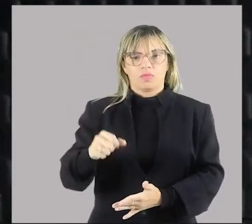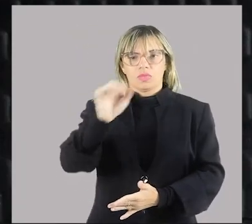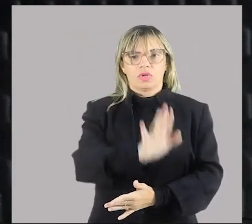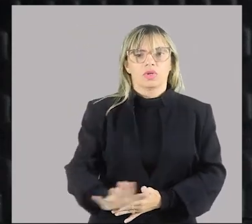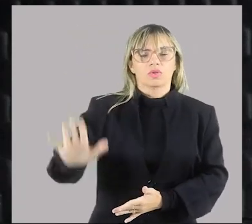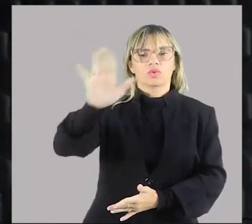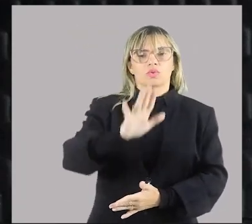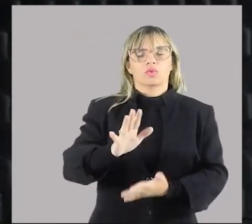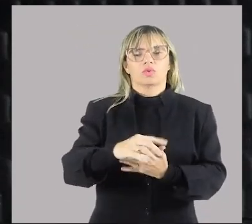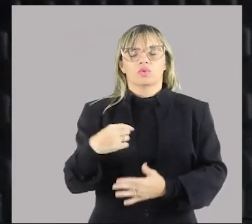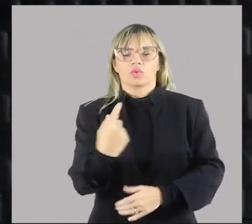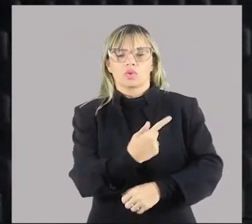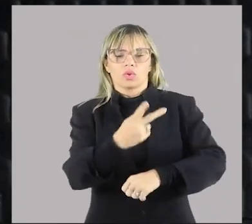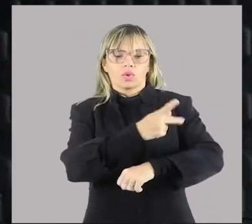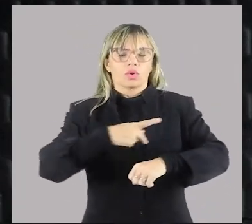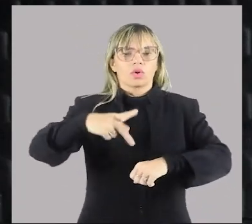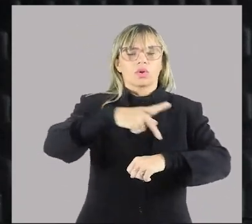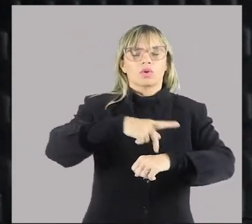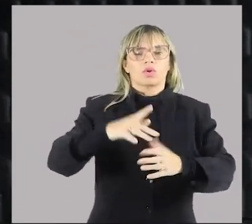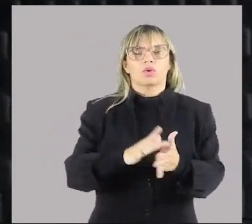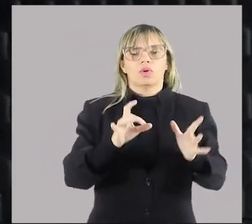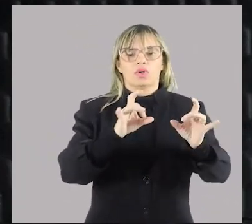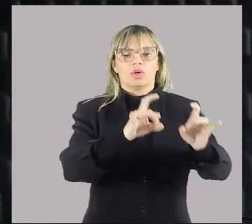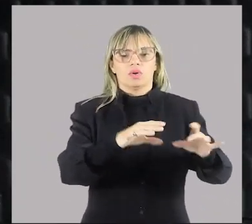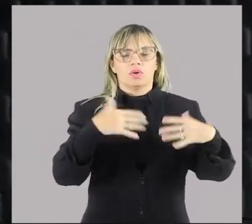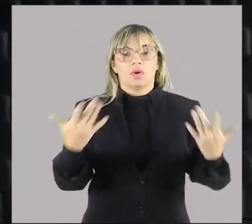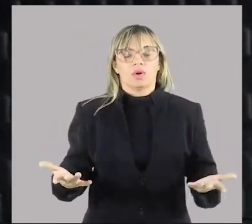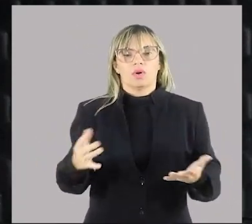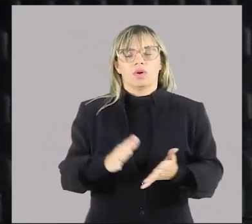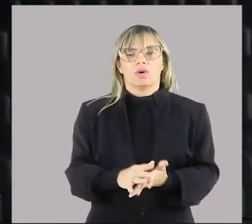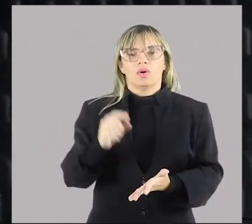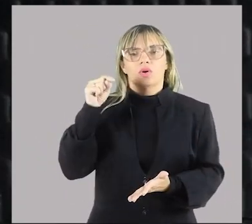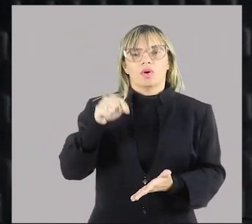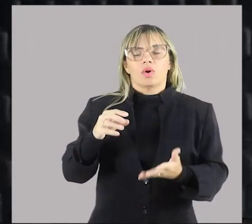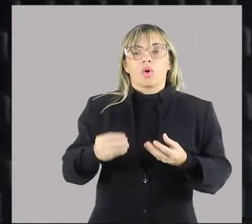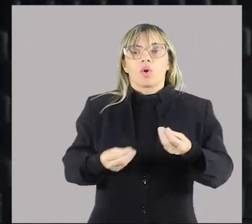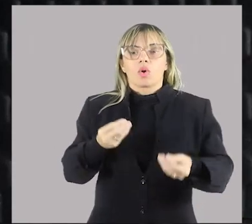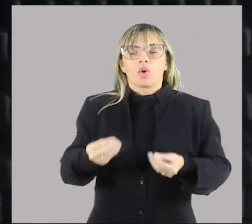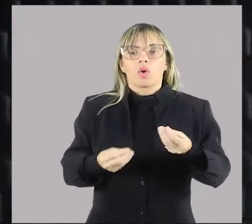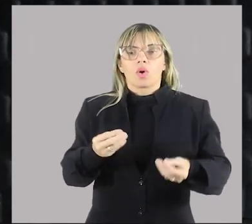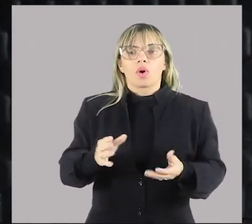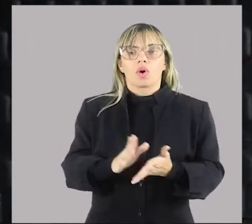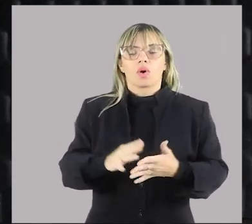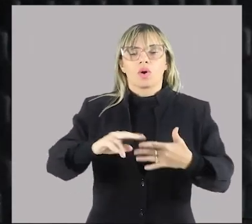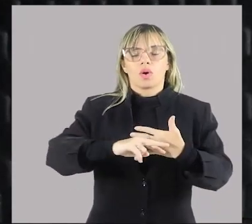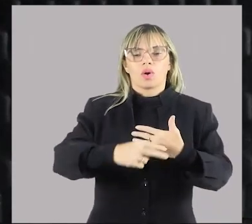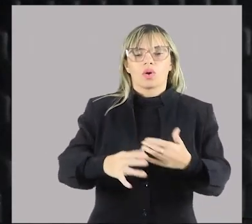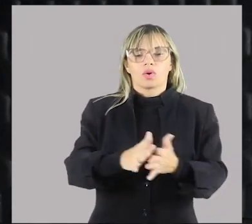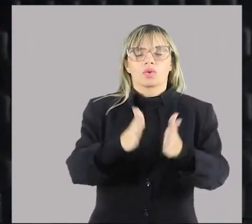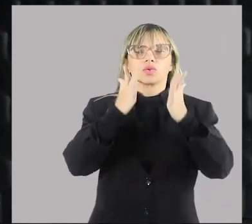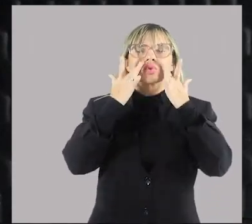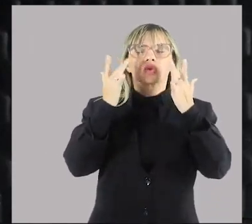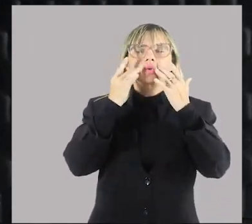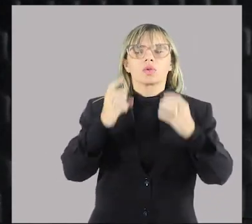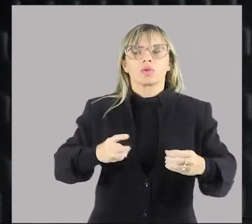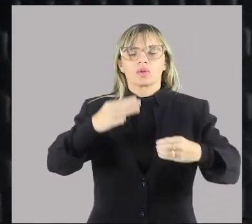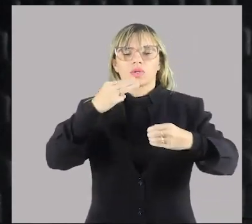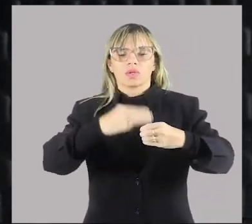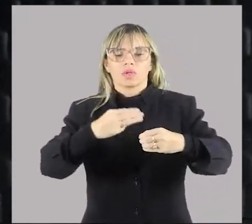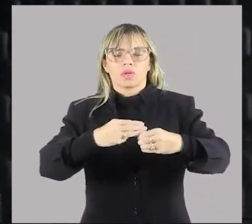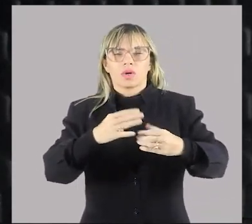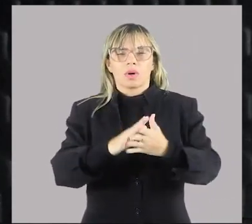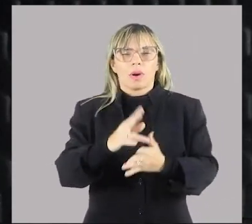nacional. O detalhe é que a reação para quem estava no Teatro Municipal, olhando